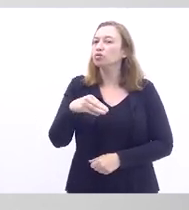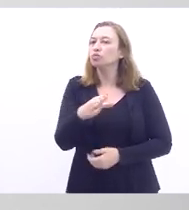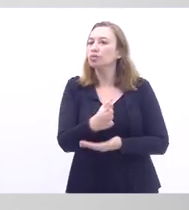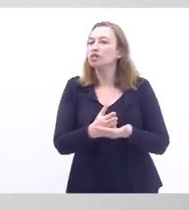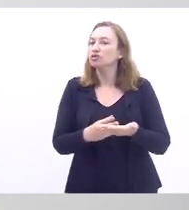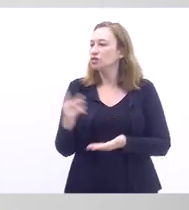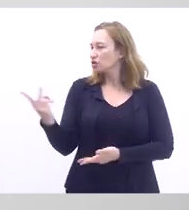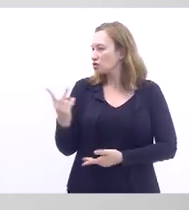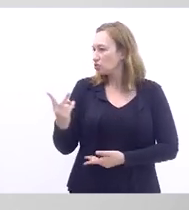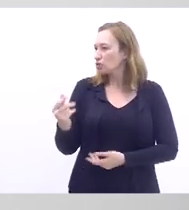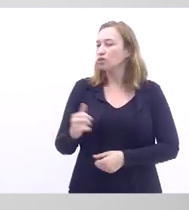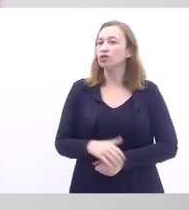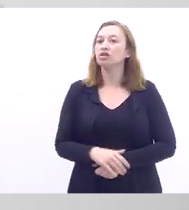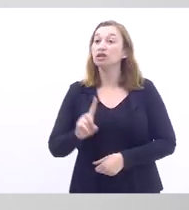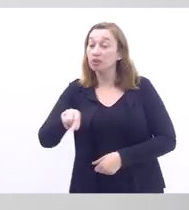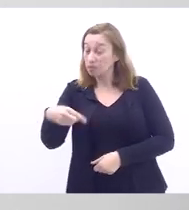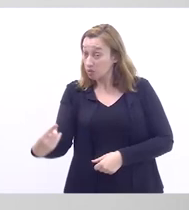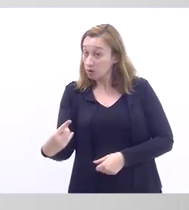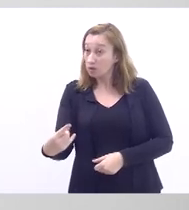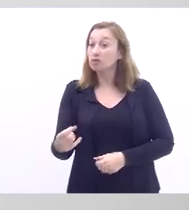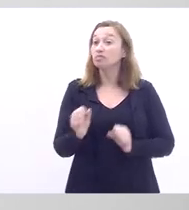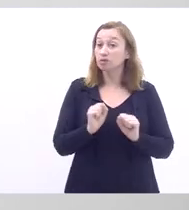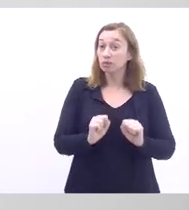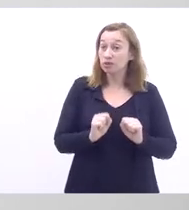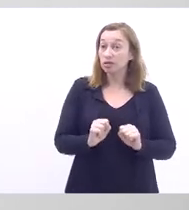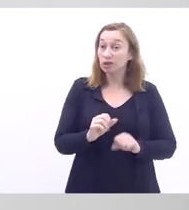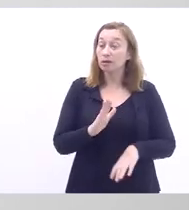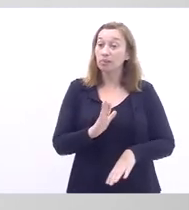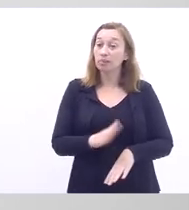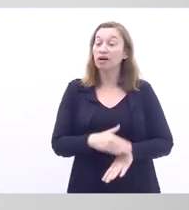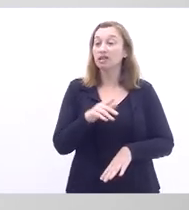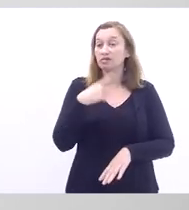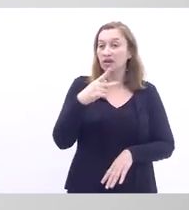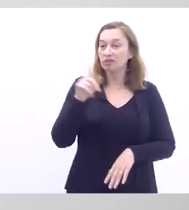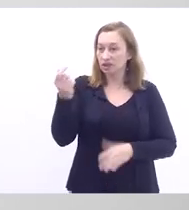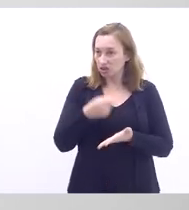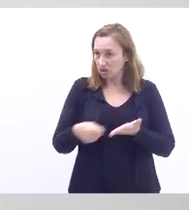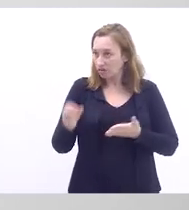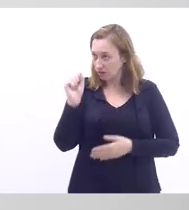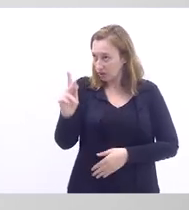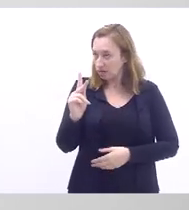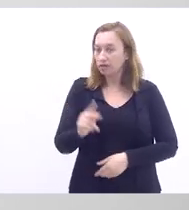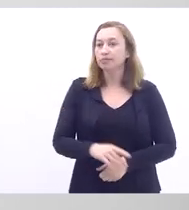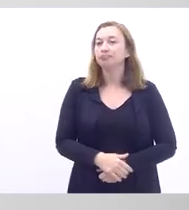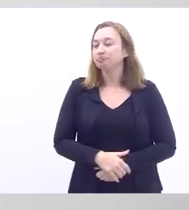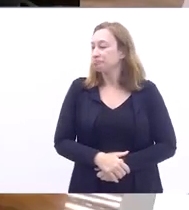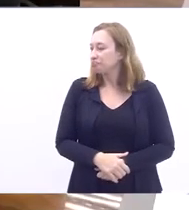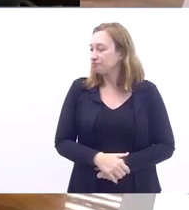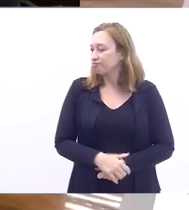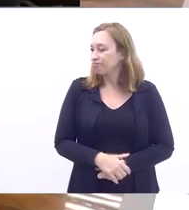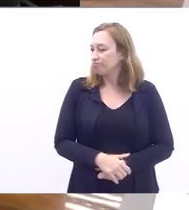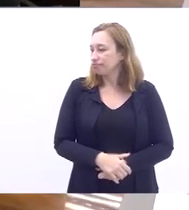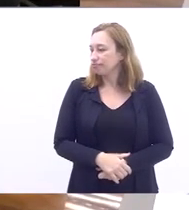dividir entre vocês inicialmente depois for necessário mais mais faz você se escreve tá bom